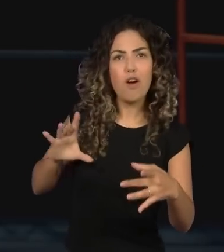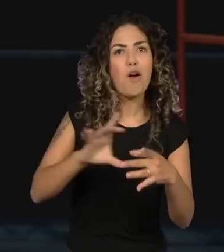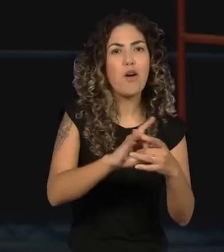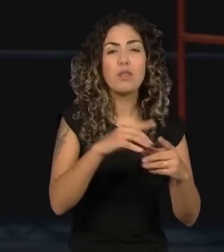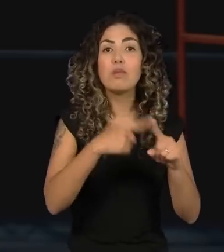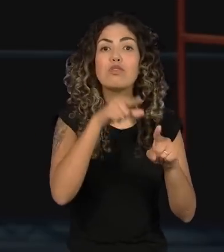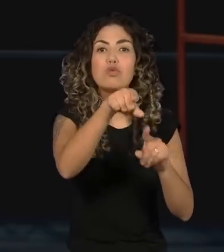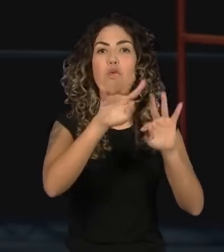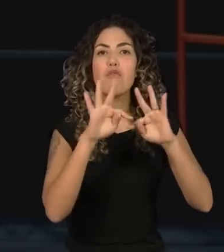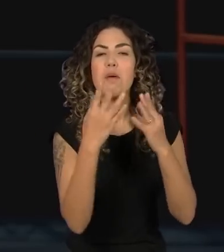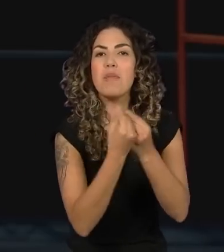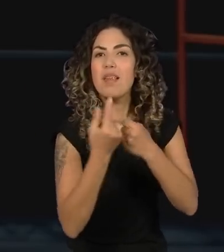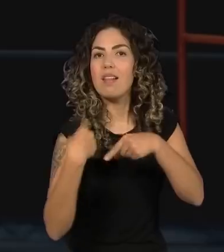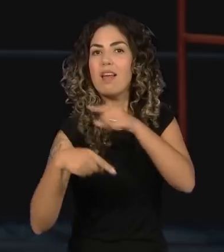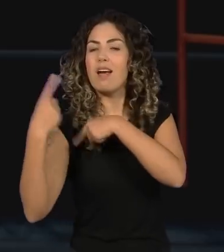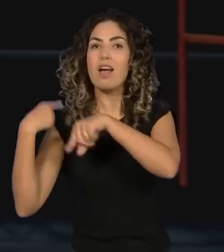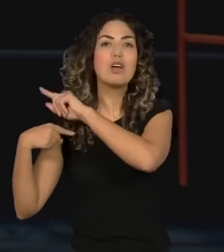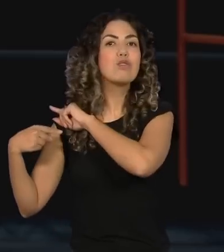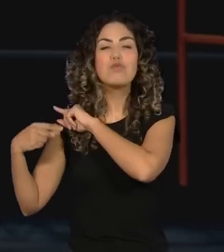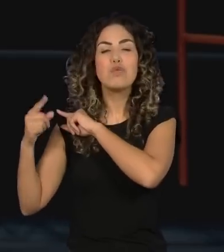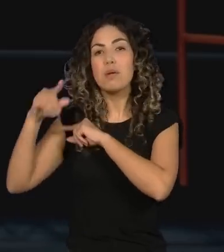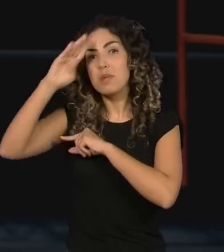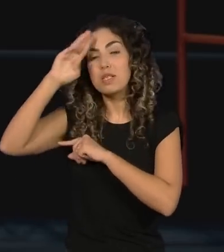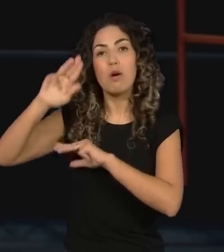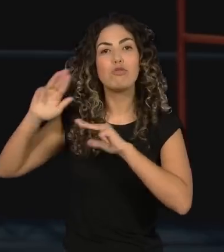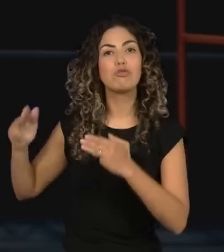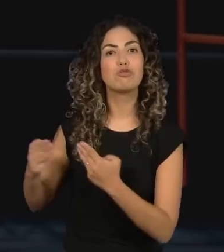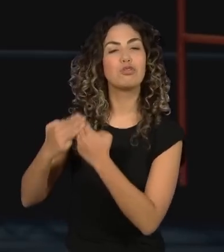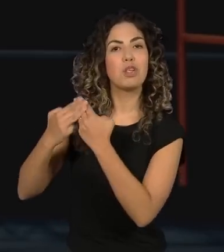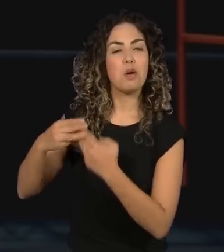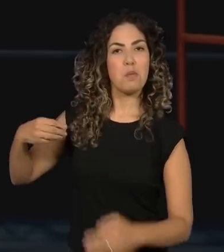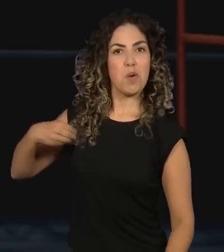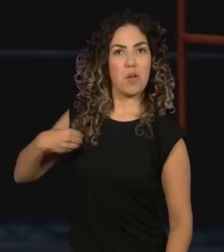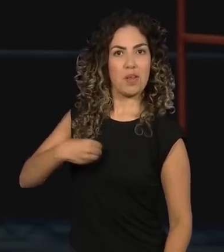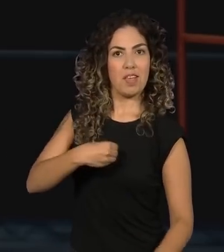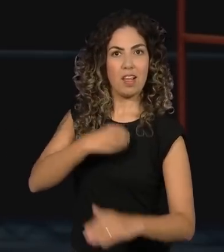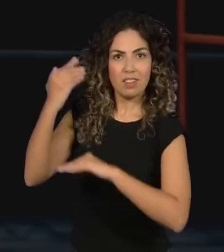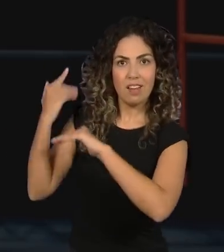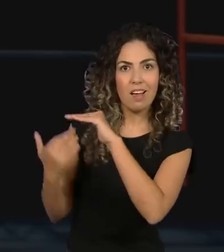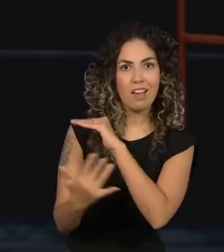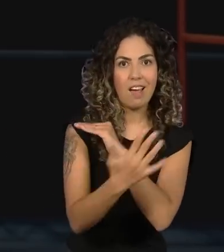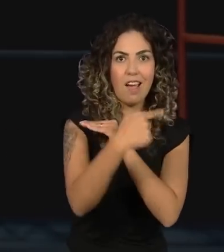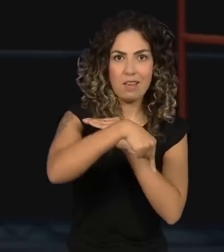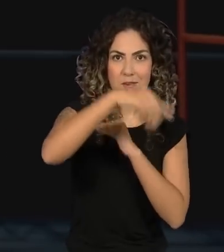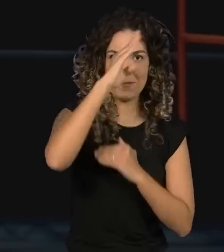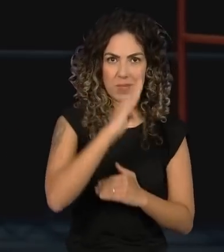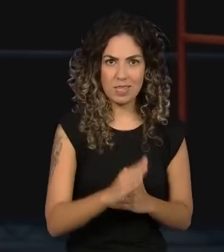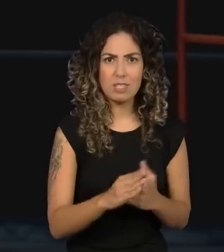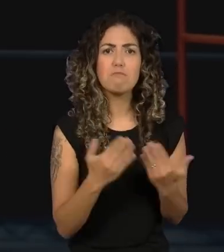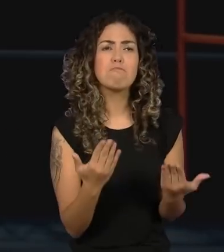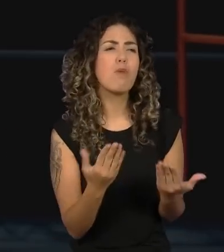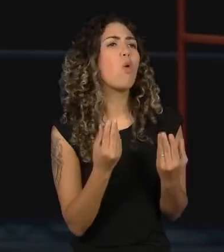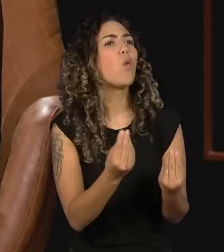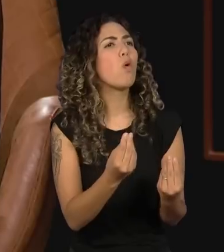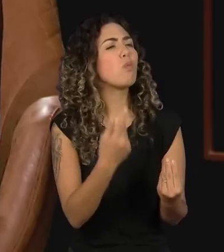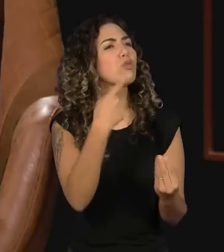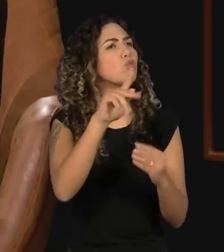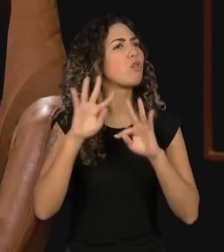poloneses que migraram aqui para o Brasil. Então, para começar esse bate-papo, vamos falar um pouco sobre a sua família e sobre essa vinda deles para cá?